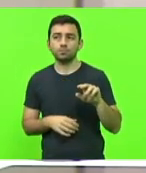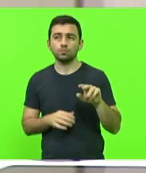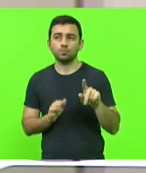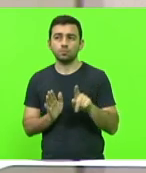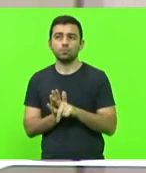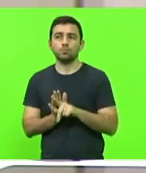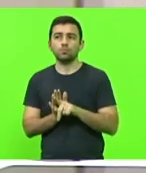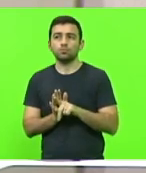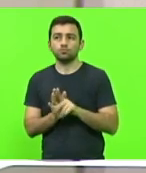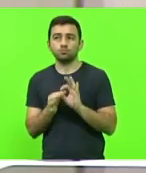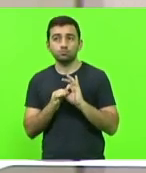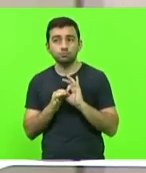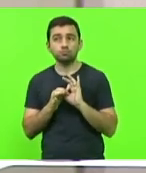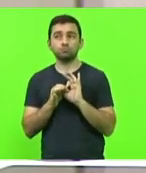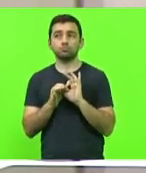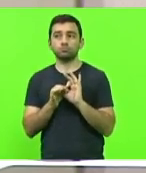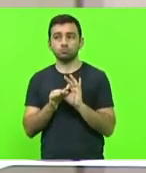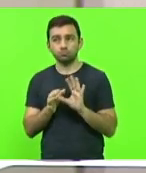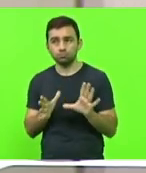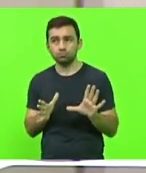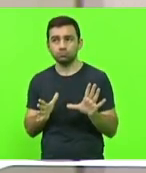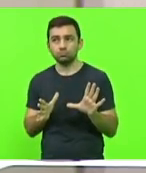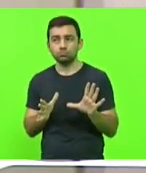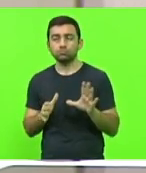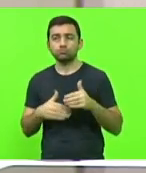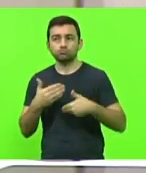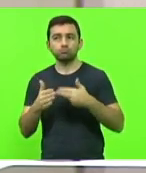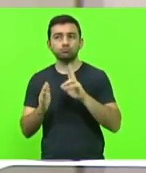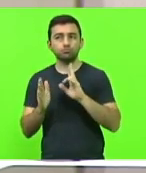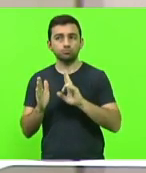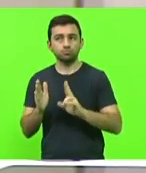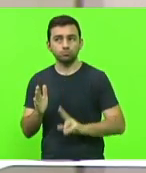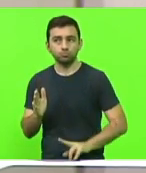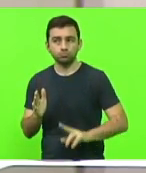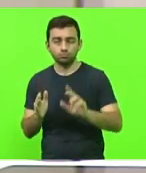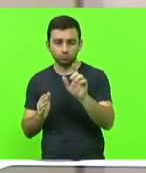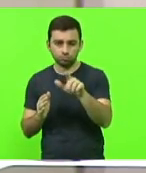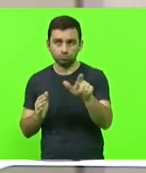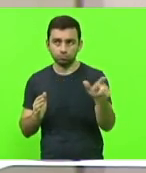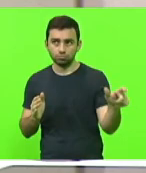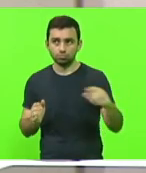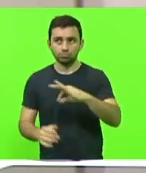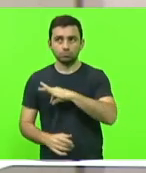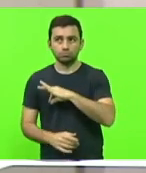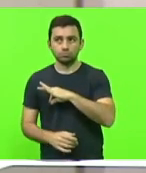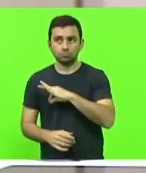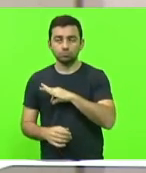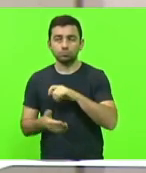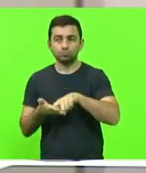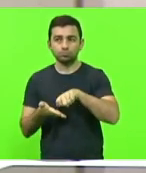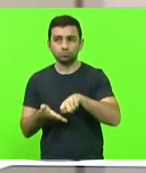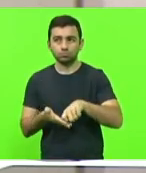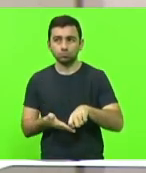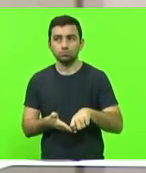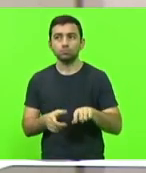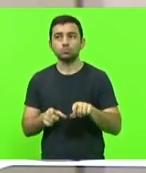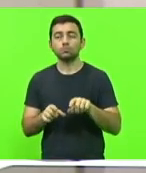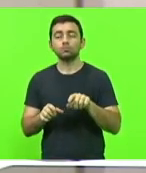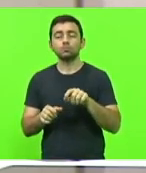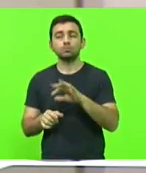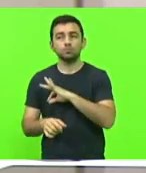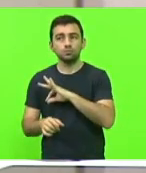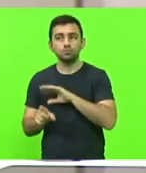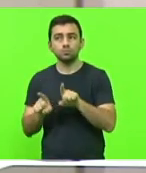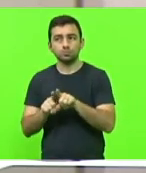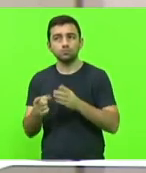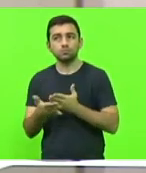de autorização para que seja procedida a nomeação de agentes de polícia e escrivão de polícia aprovados